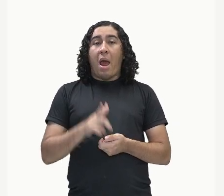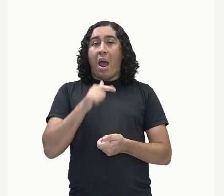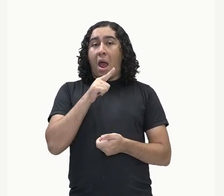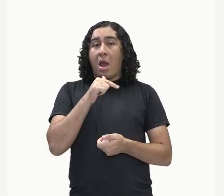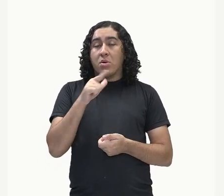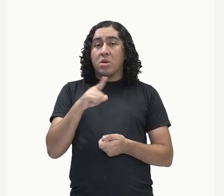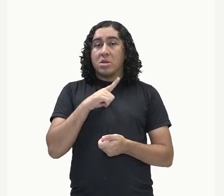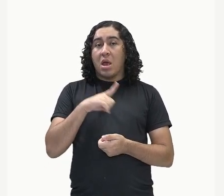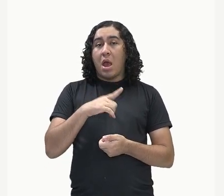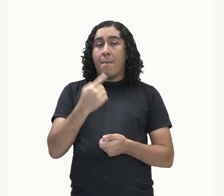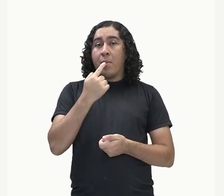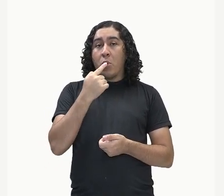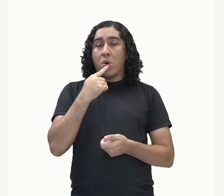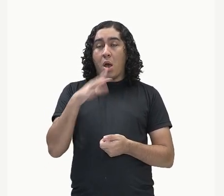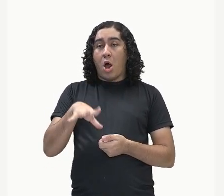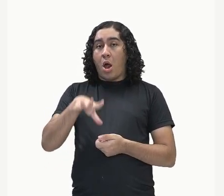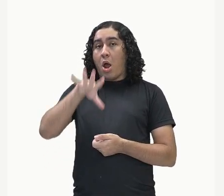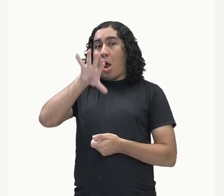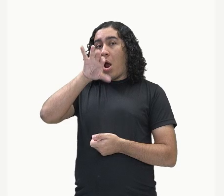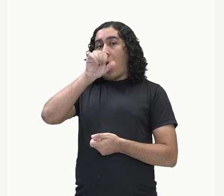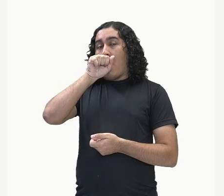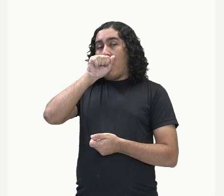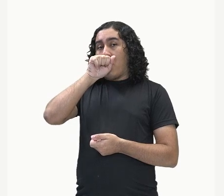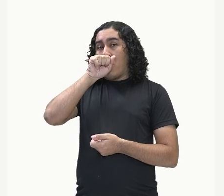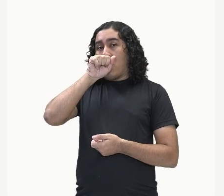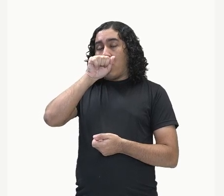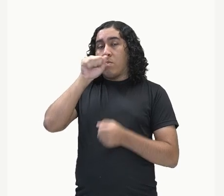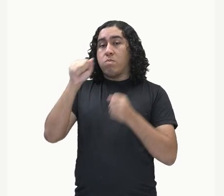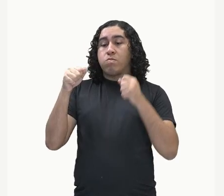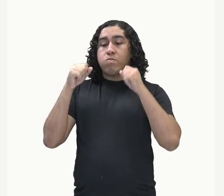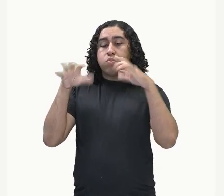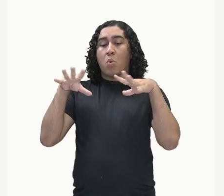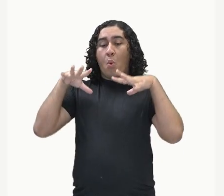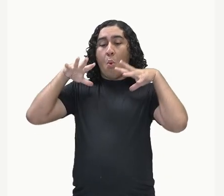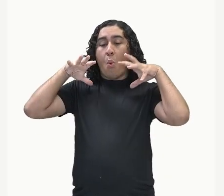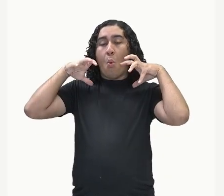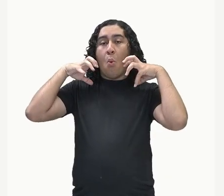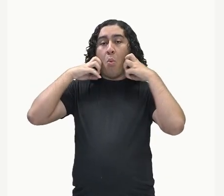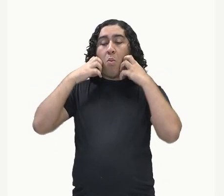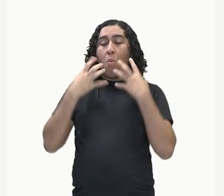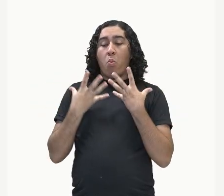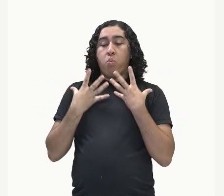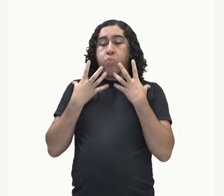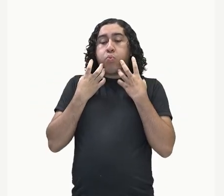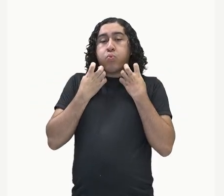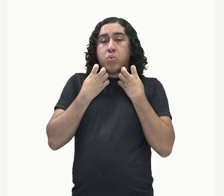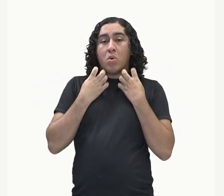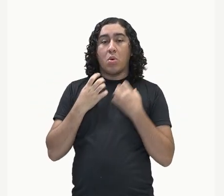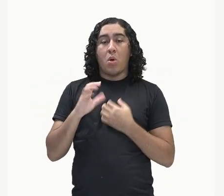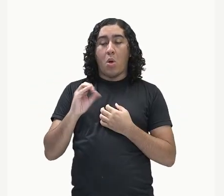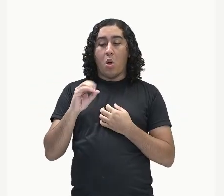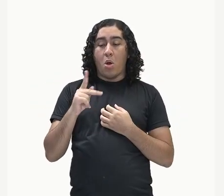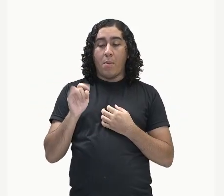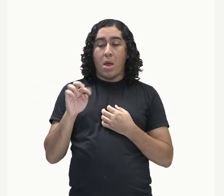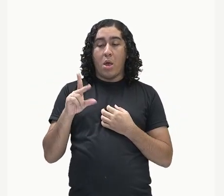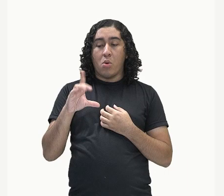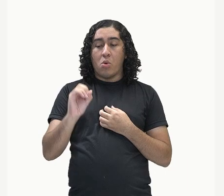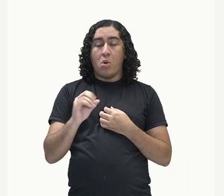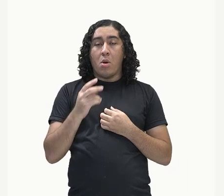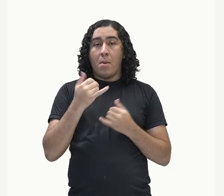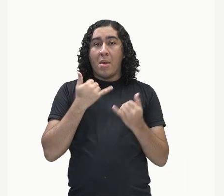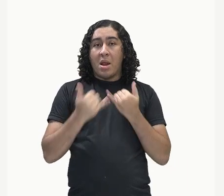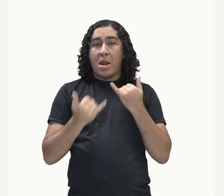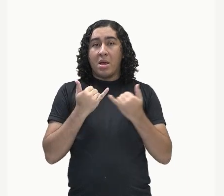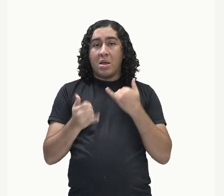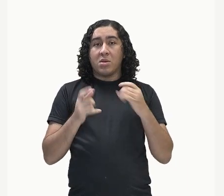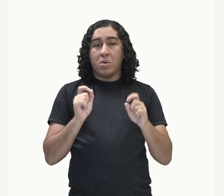boca desse animal, vai passar pelas brânquias e esse opérculo ele funciona assim como se fosse